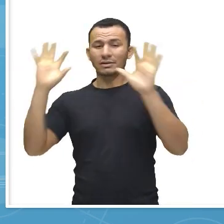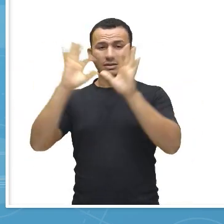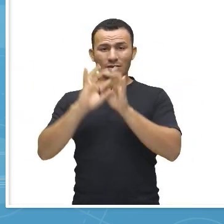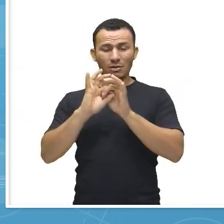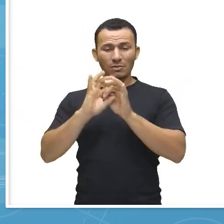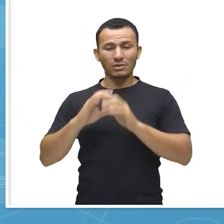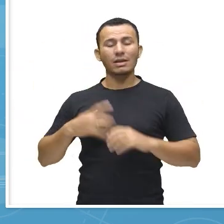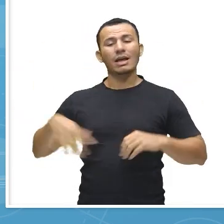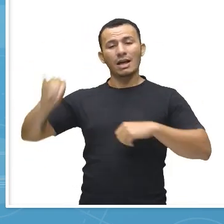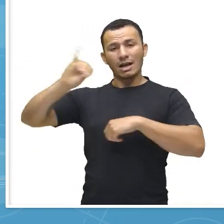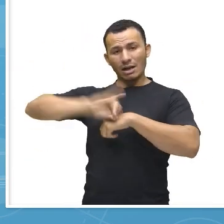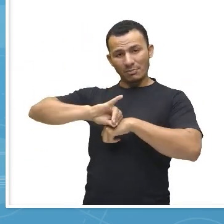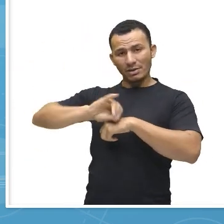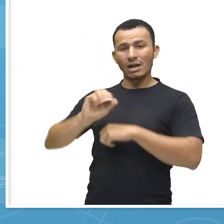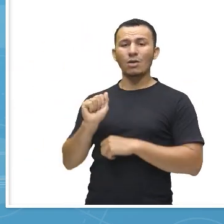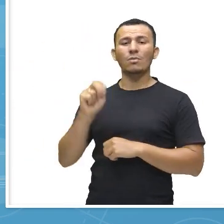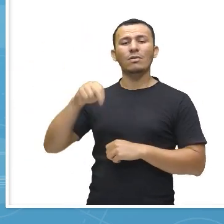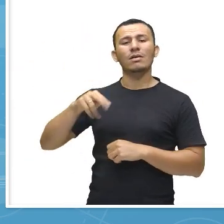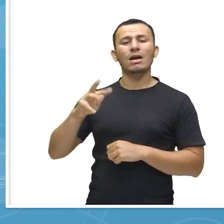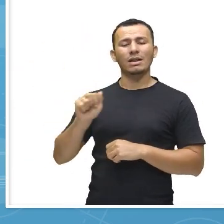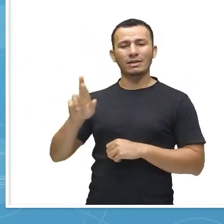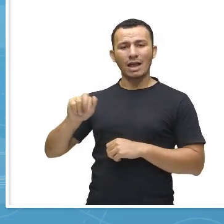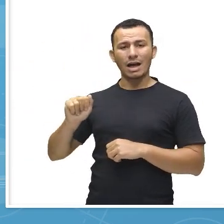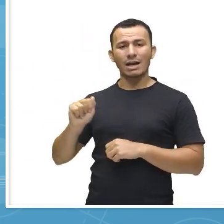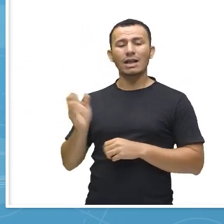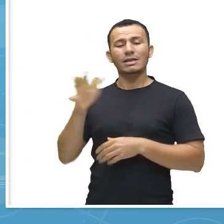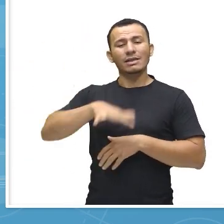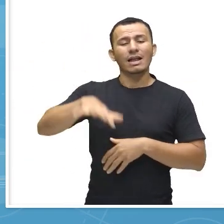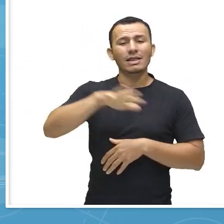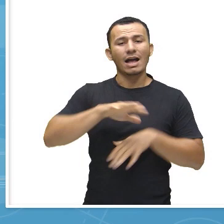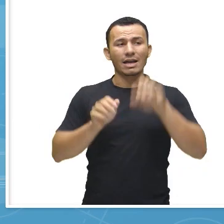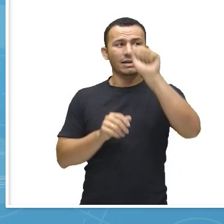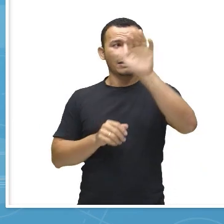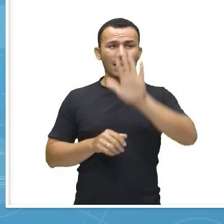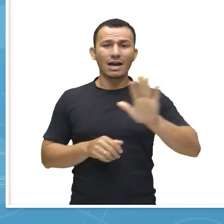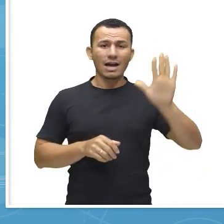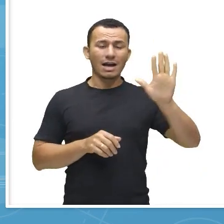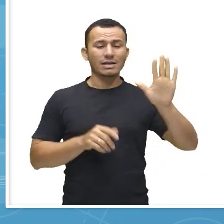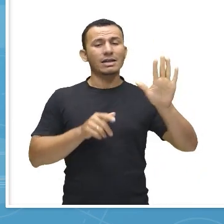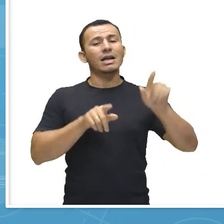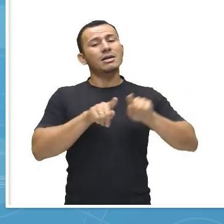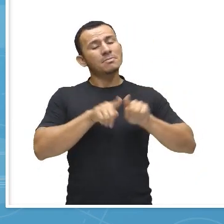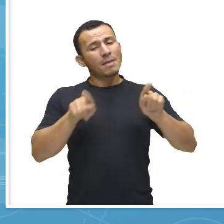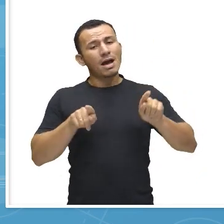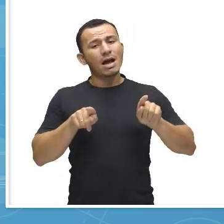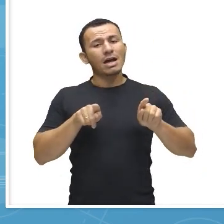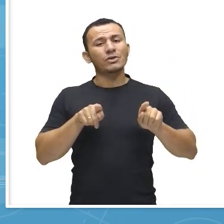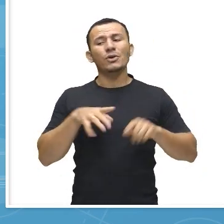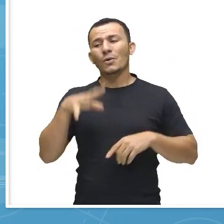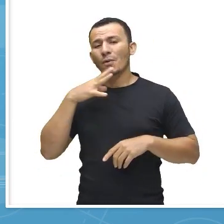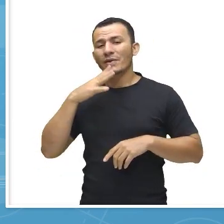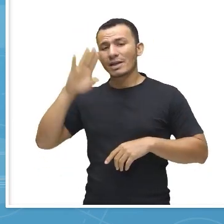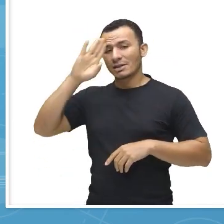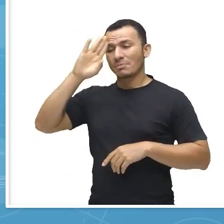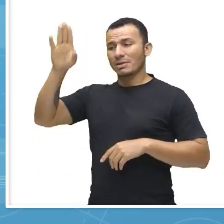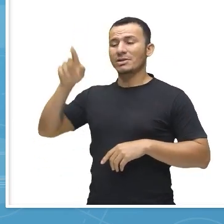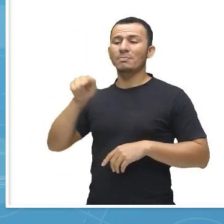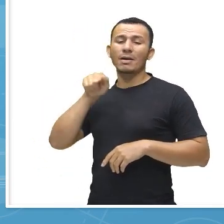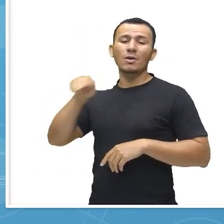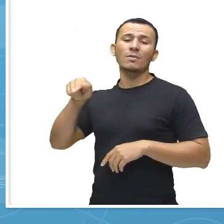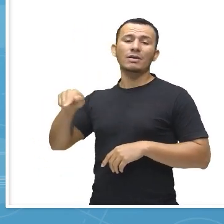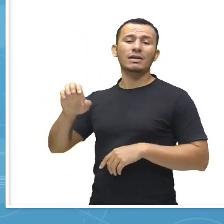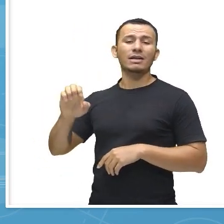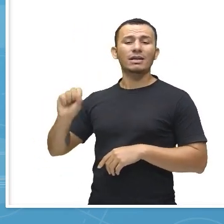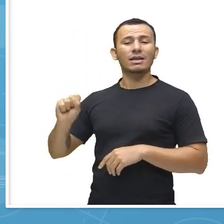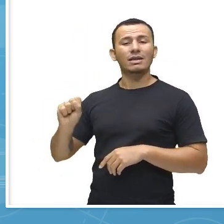Ankara, está no continente asiático. Mas muitos de nós acabamos conhecendo com o exemplo da cidade de